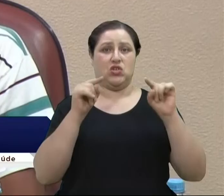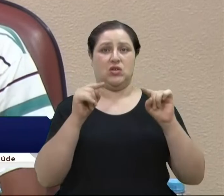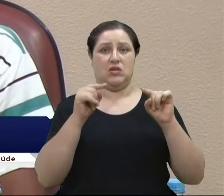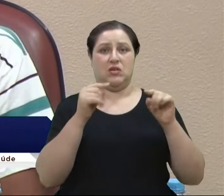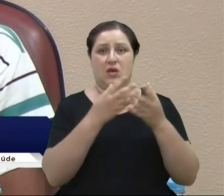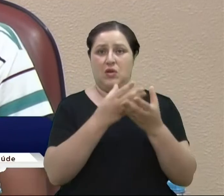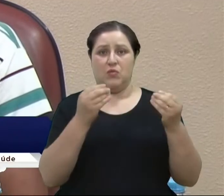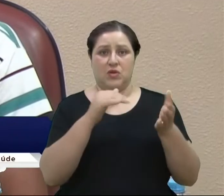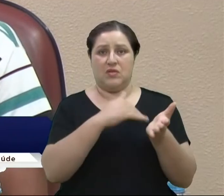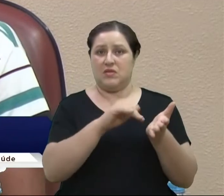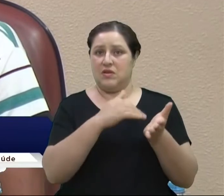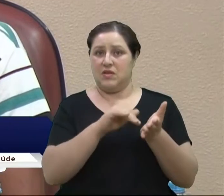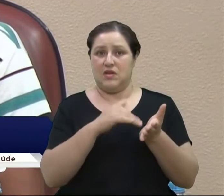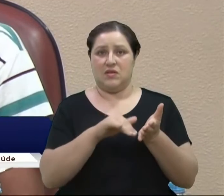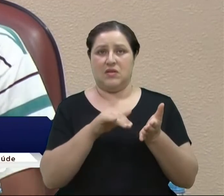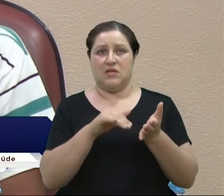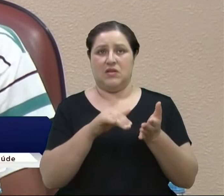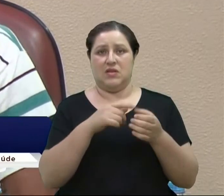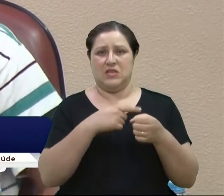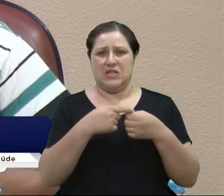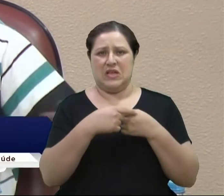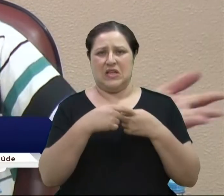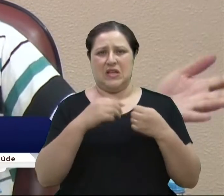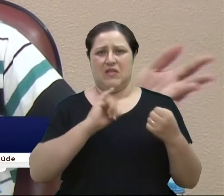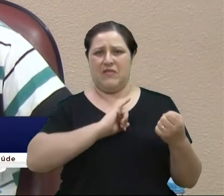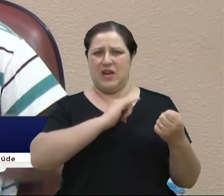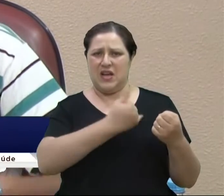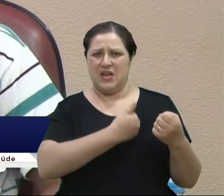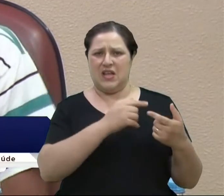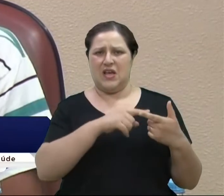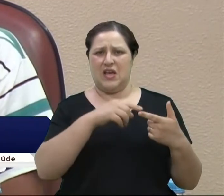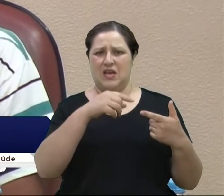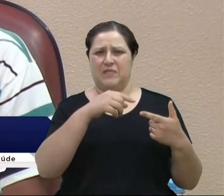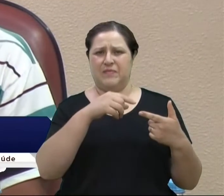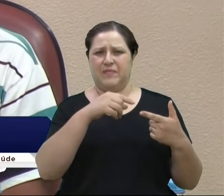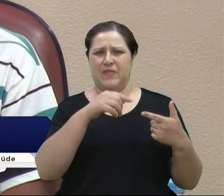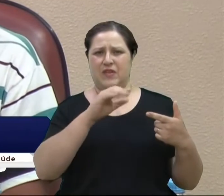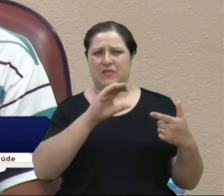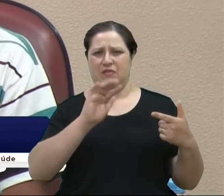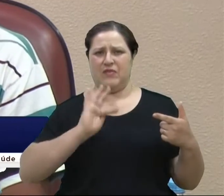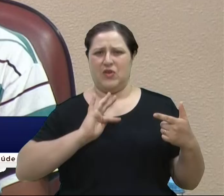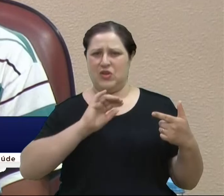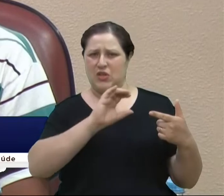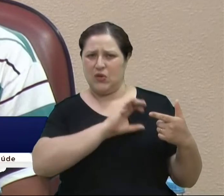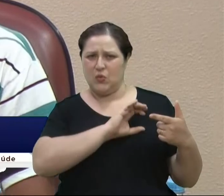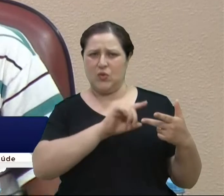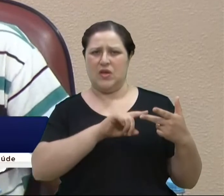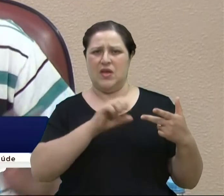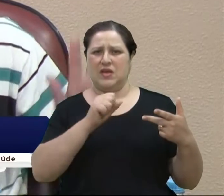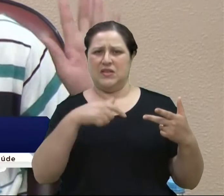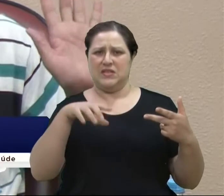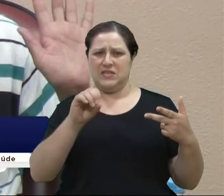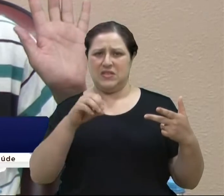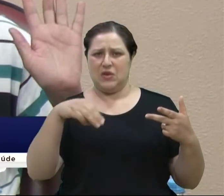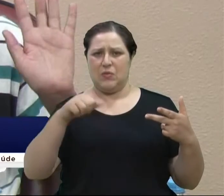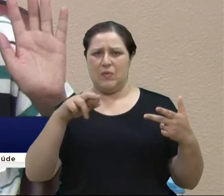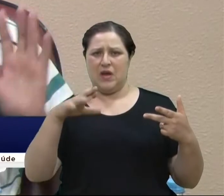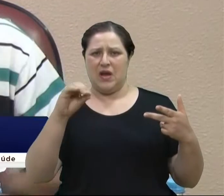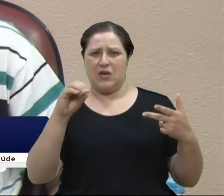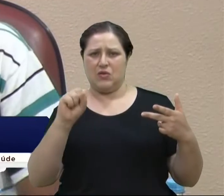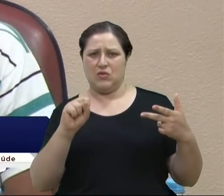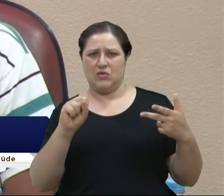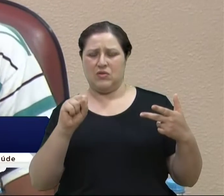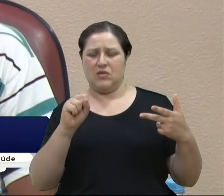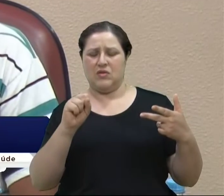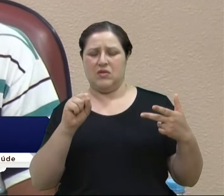várias secretarias, Monte Alegre dos Campos, Vacaria, que do lado Flores da Cunha, até mesmo São Marcos, dizendo que Caxias do Sul teria que tomar conta